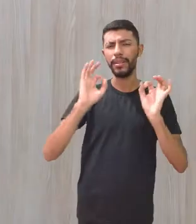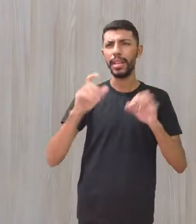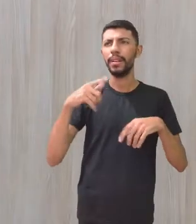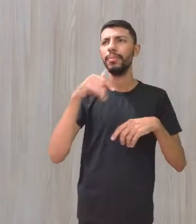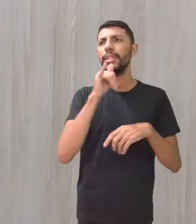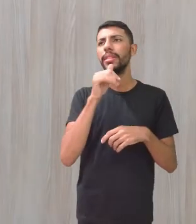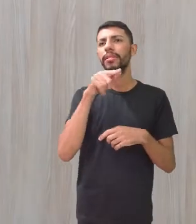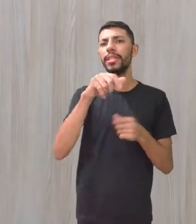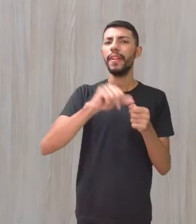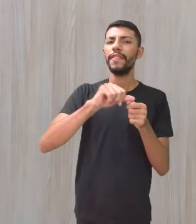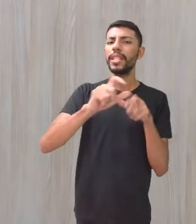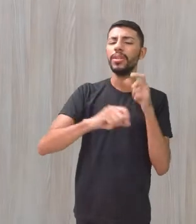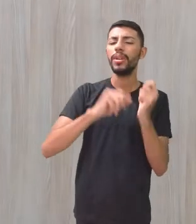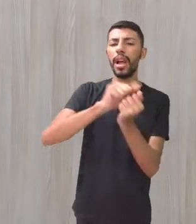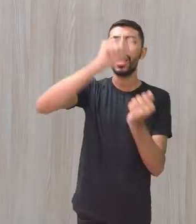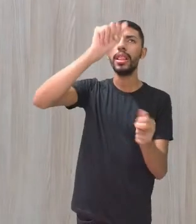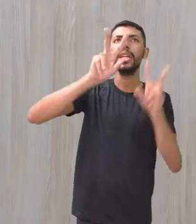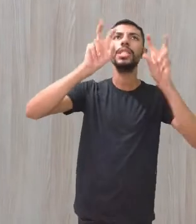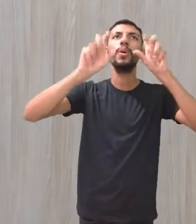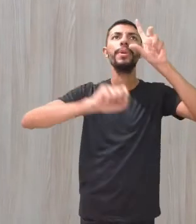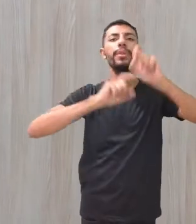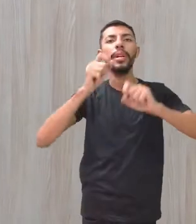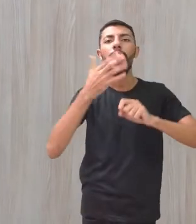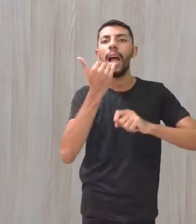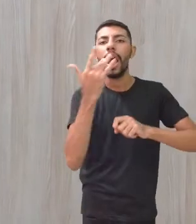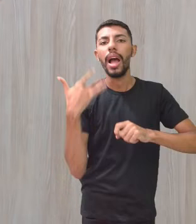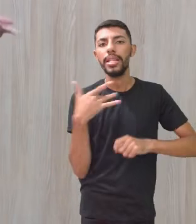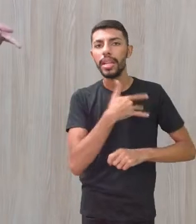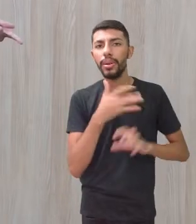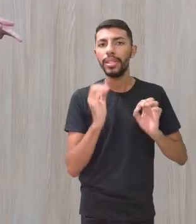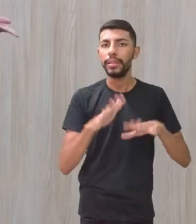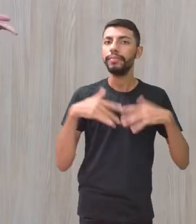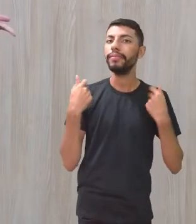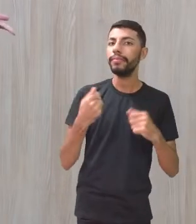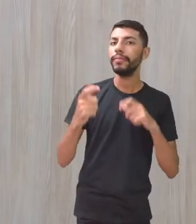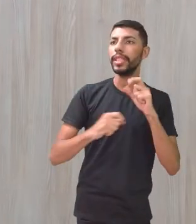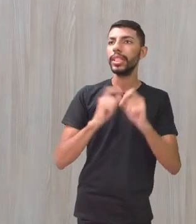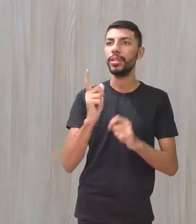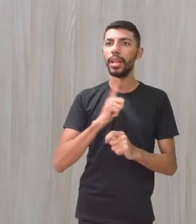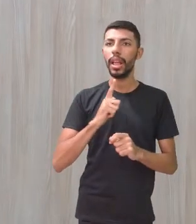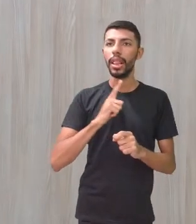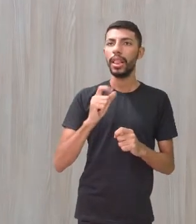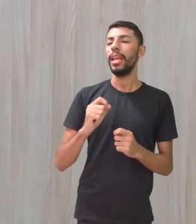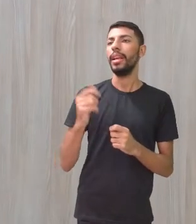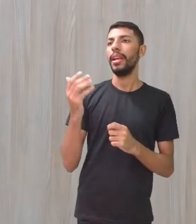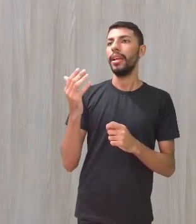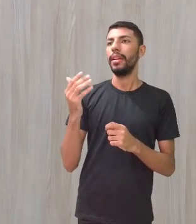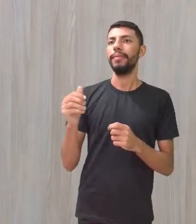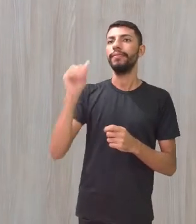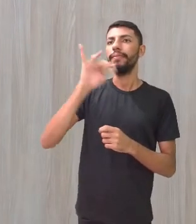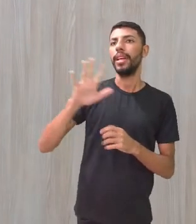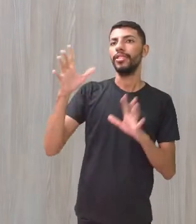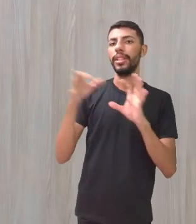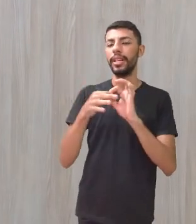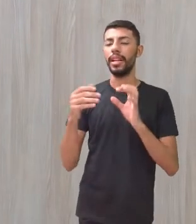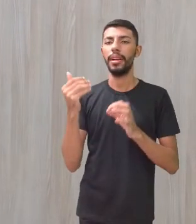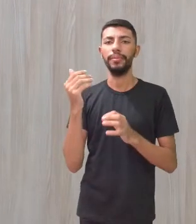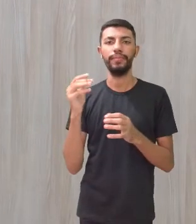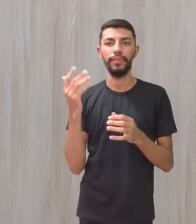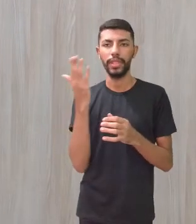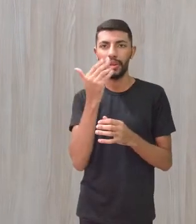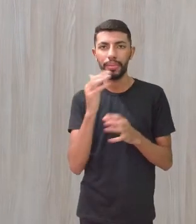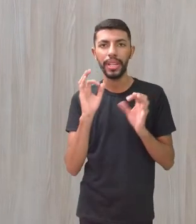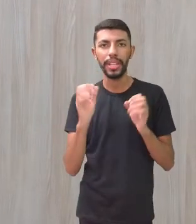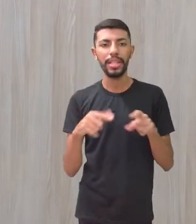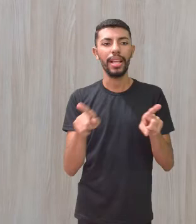um cartaz sobre alimentação saudável, você precisa recorrer a símbolos de alimentação saudável. Se é sobre teatro, você pode